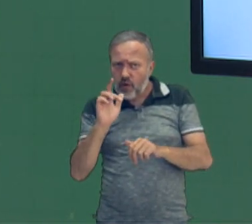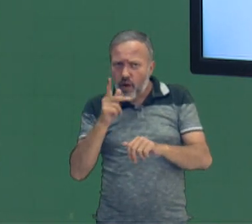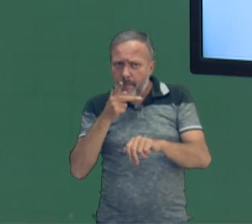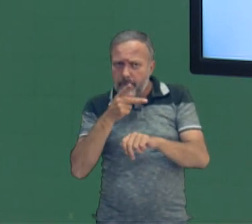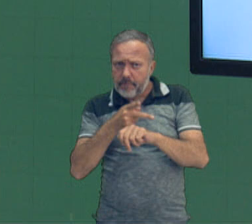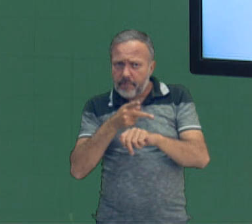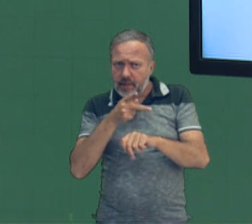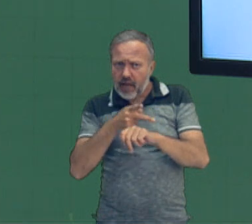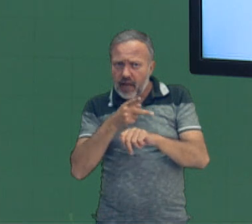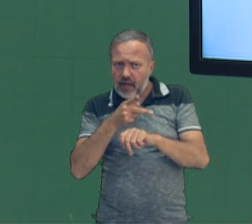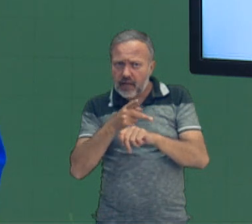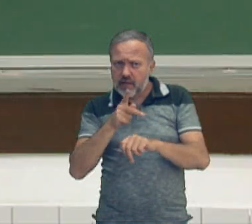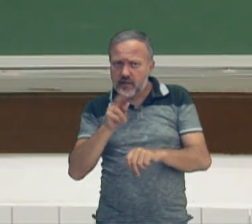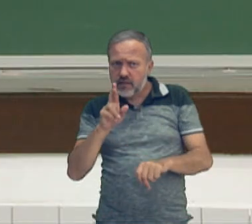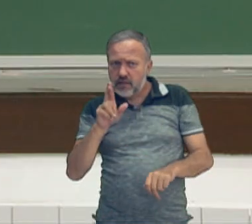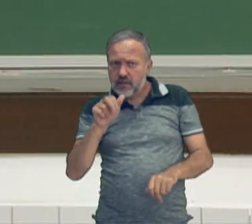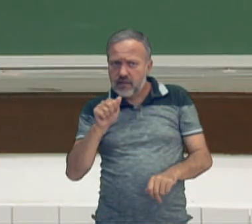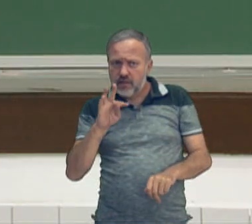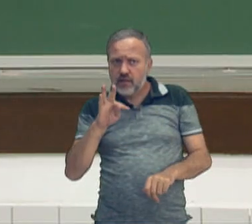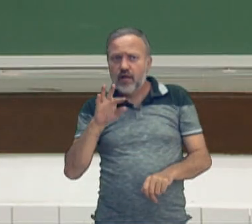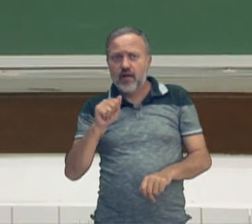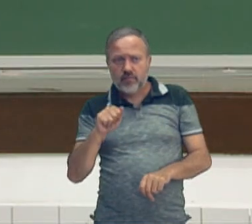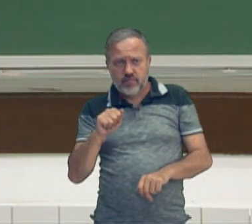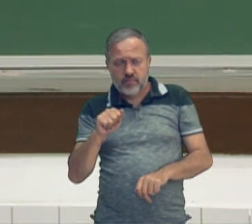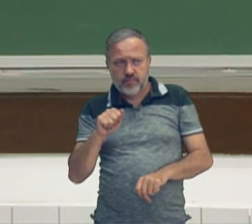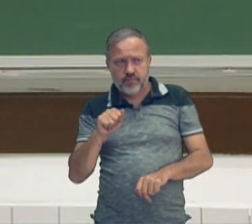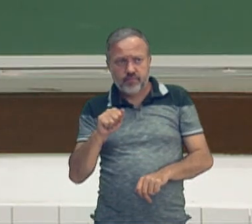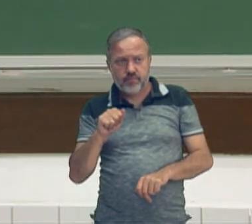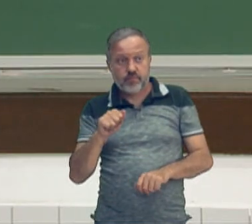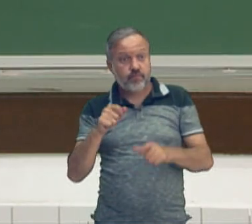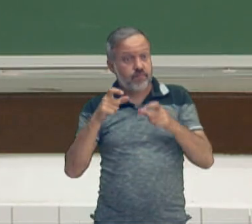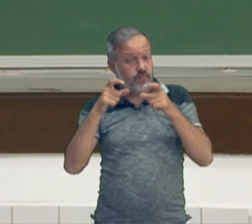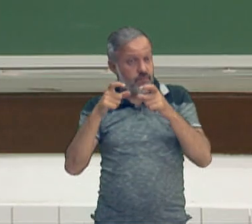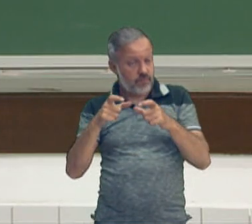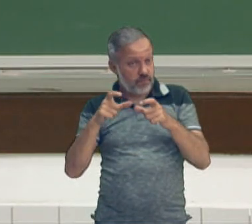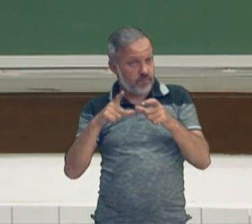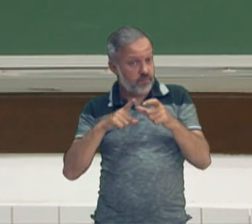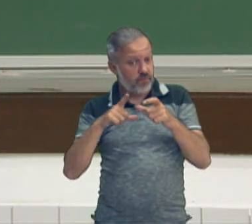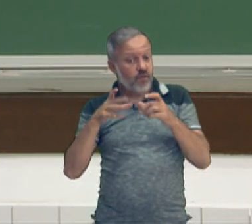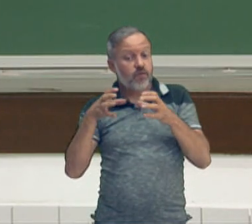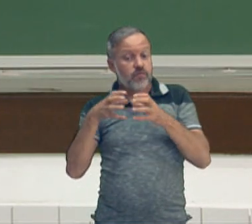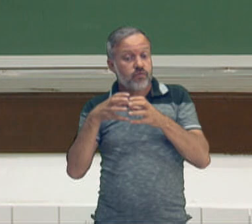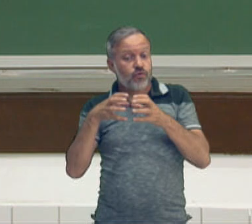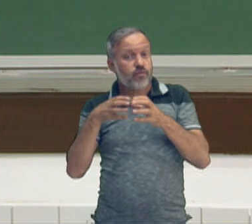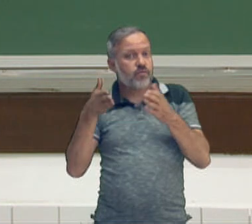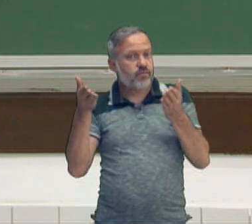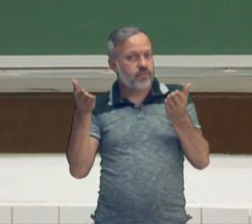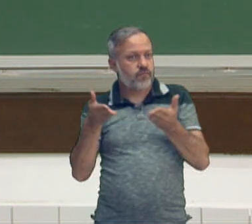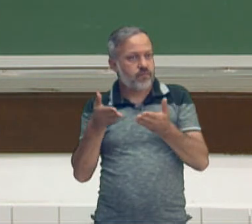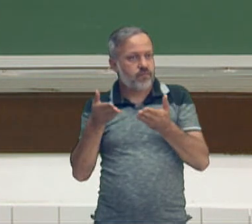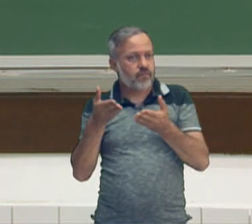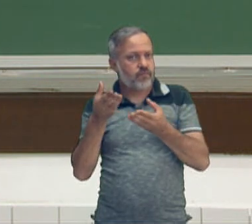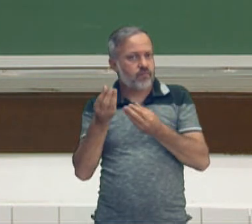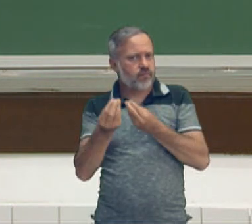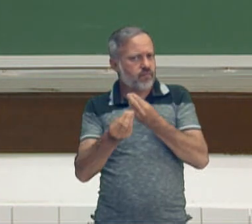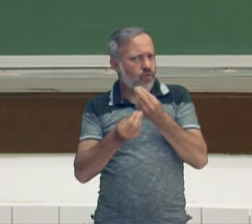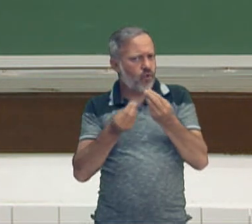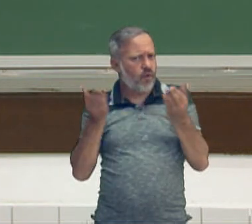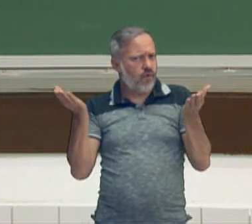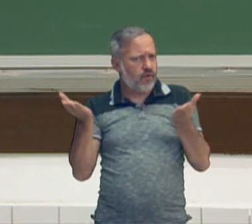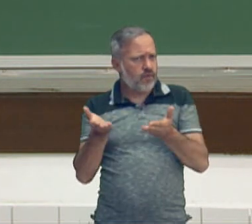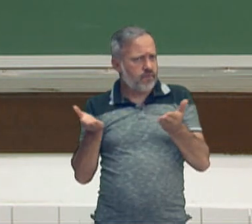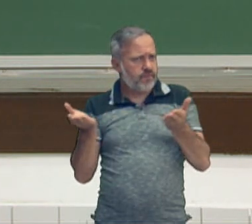avançada, bem avançada. E aí, onde estão essas civilizações? De que maneira eles